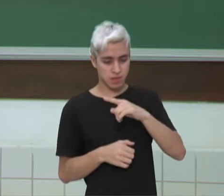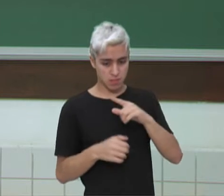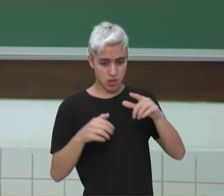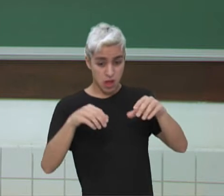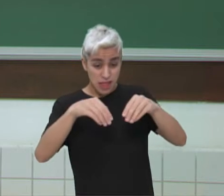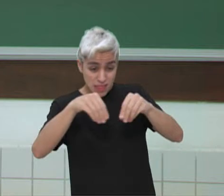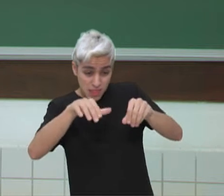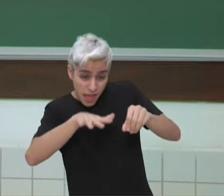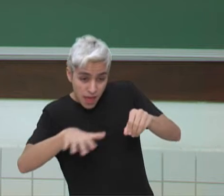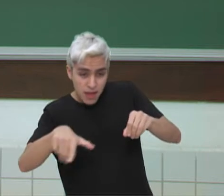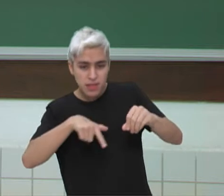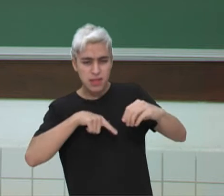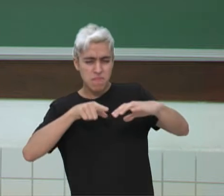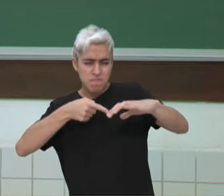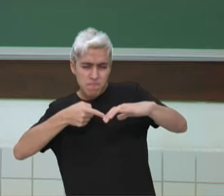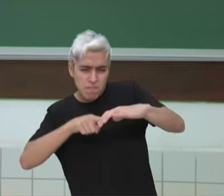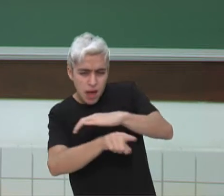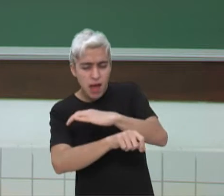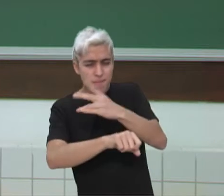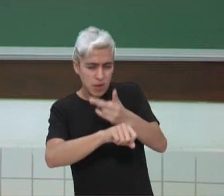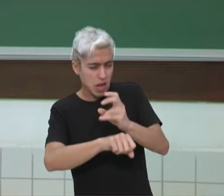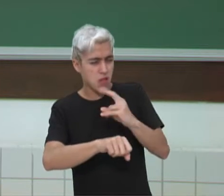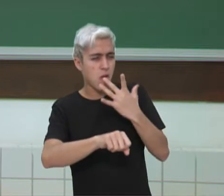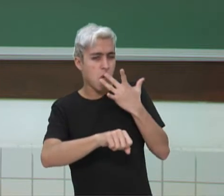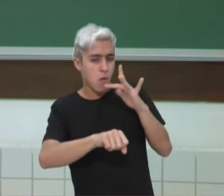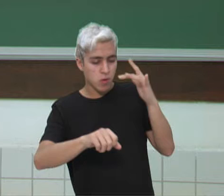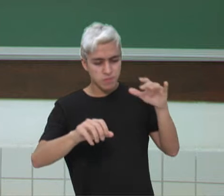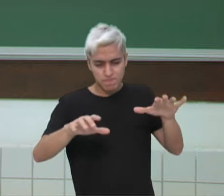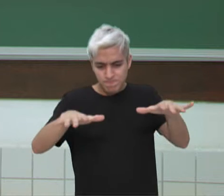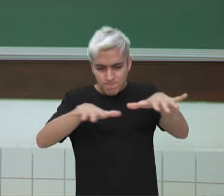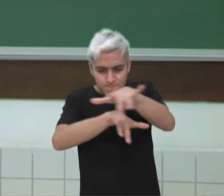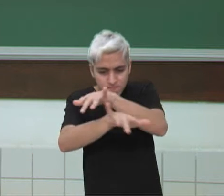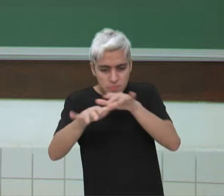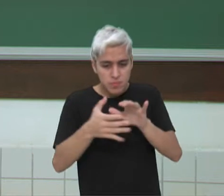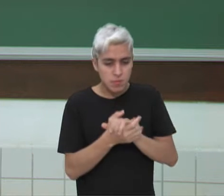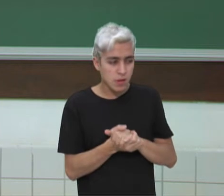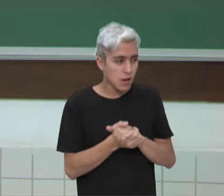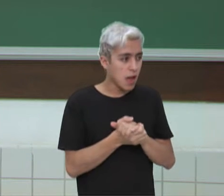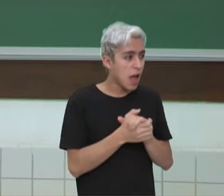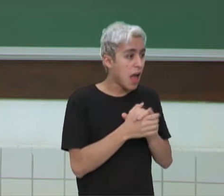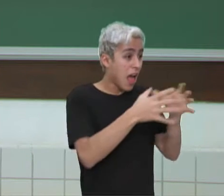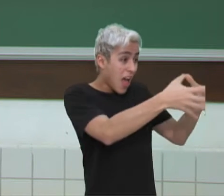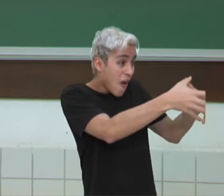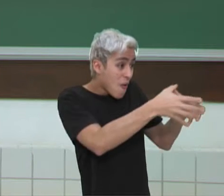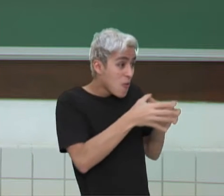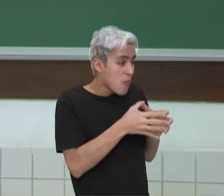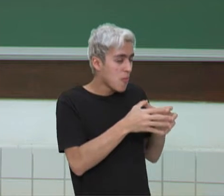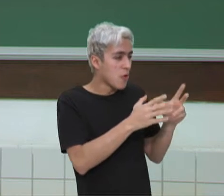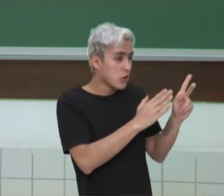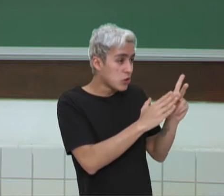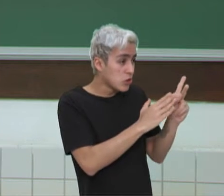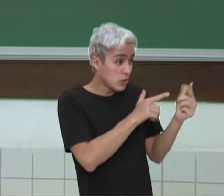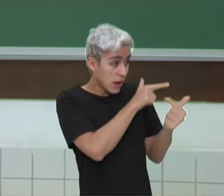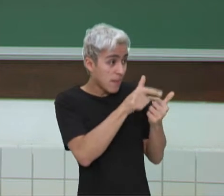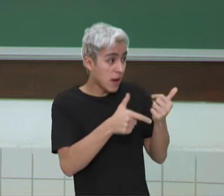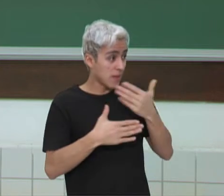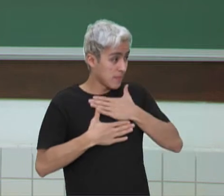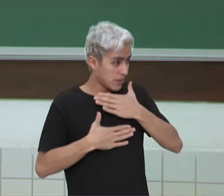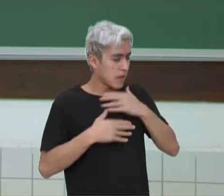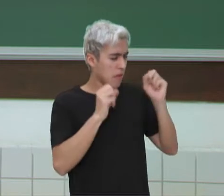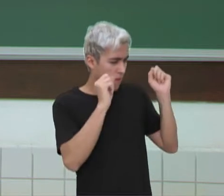na minha área, e eu recebi alguns indígenas e, em troca, eu deveria catequizá-los.